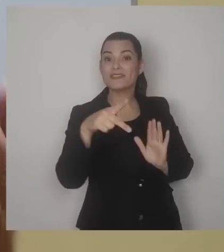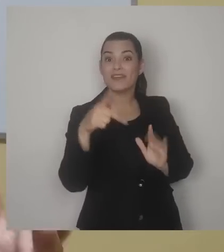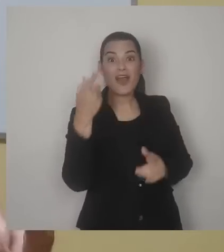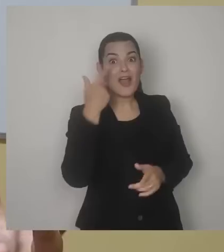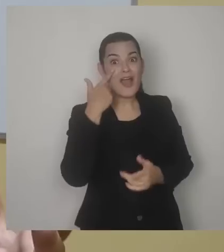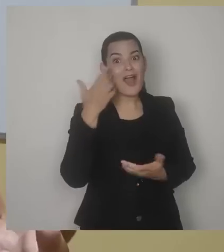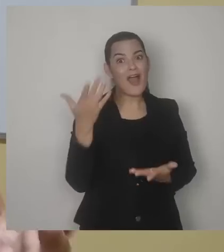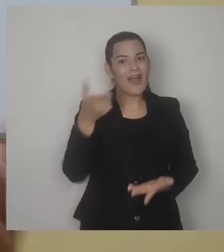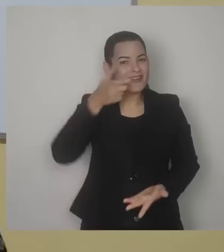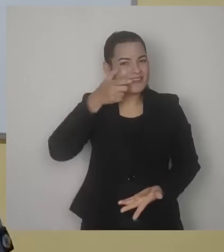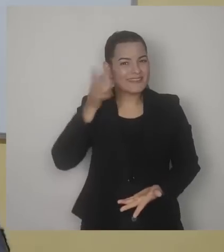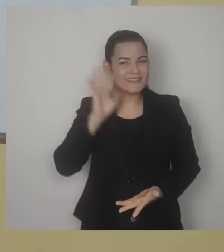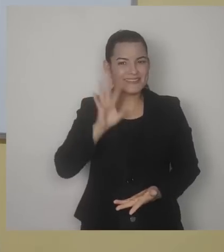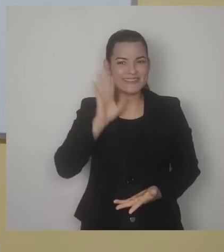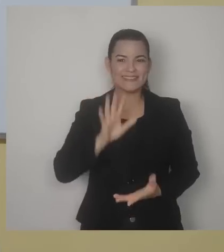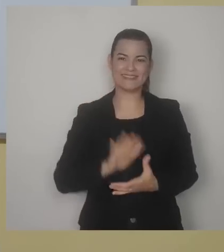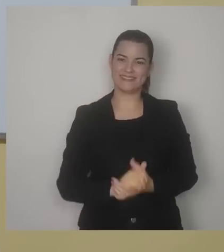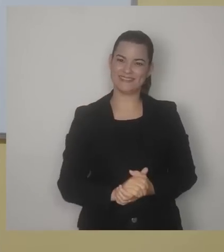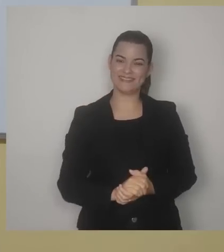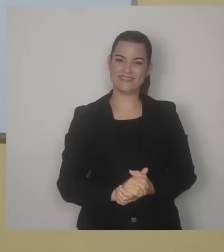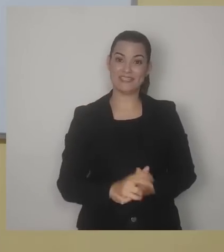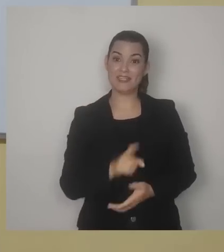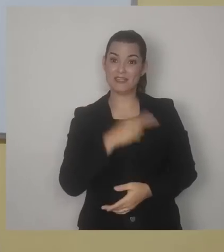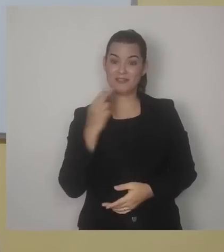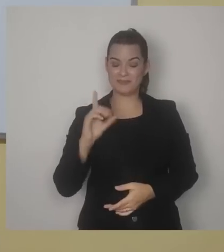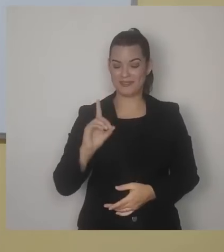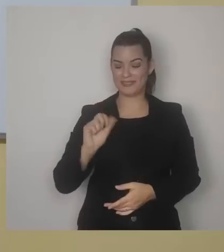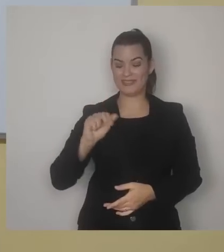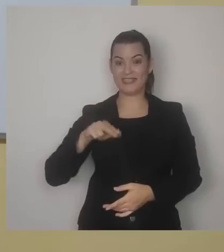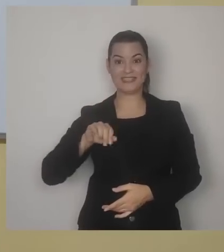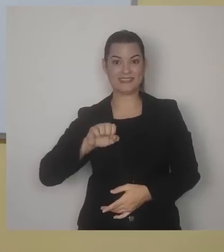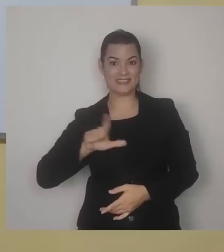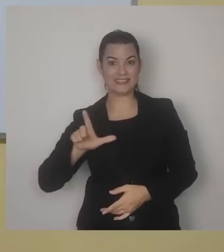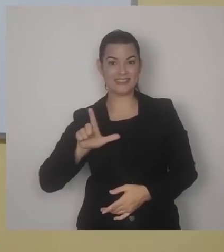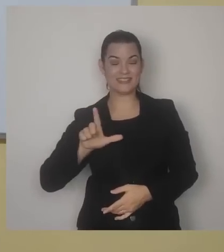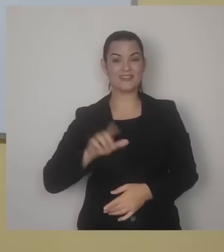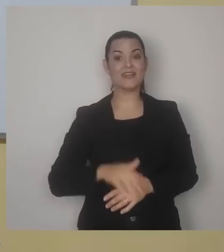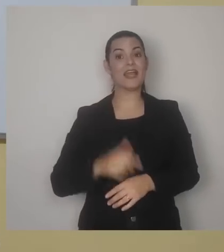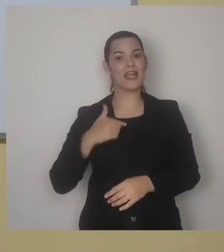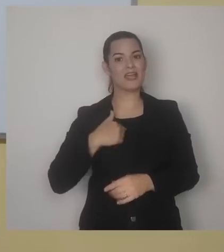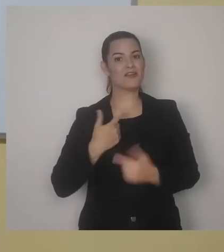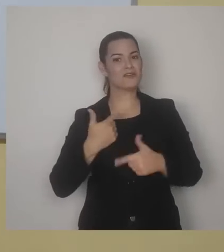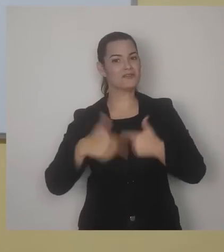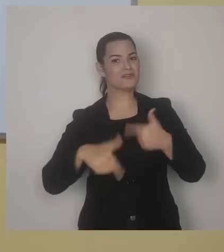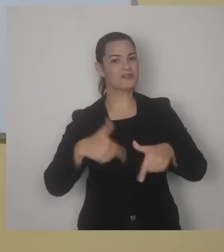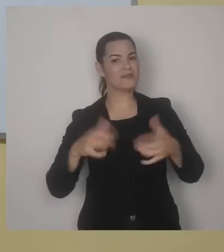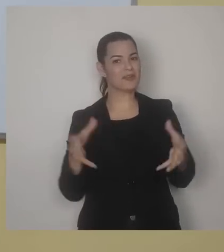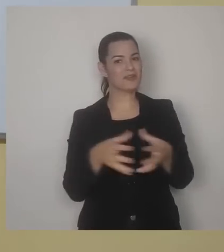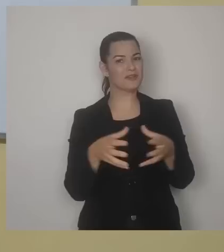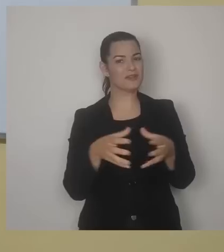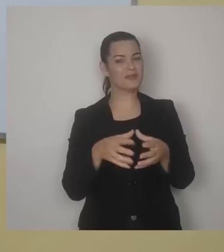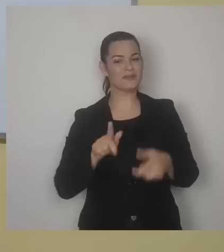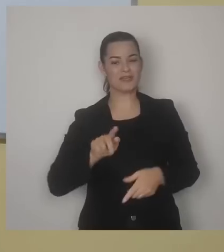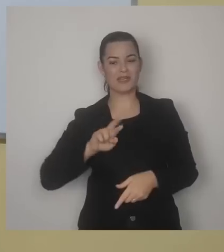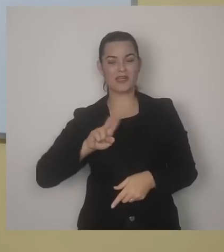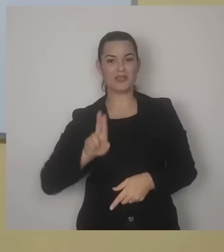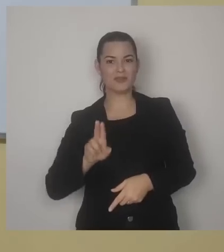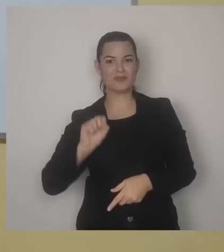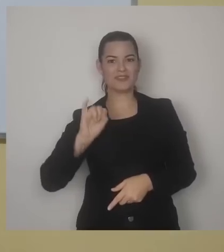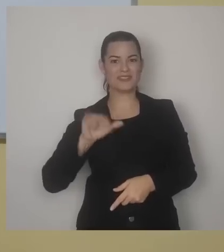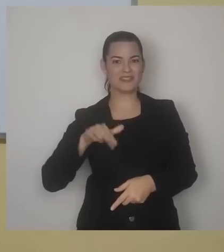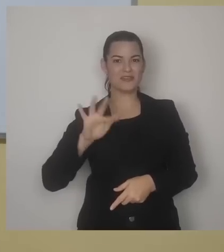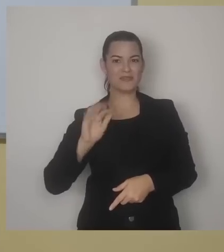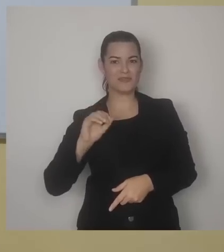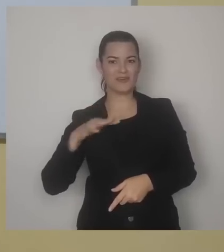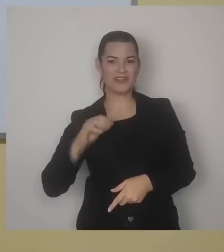próprias músicas. Olhem só que interessante. Bom, pessoal, o meu nome é Daniel Lima, eu sou músico da Gru Sinfônica e foi